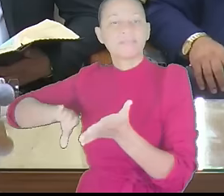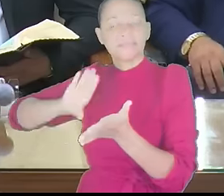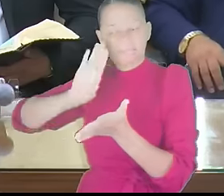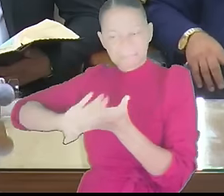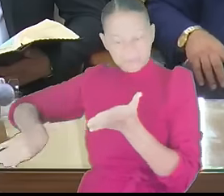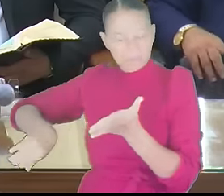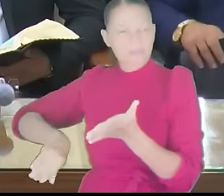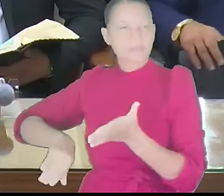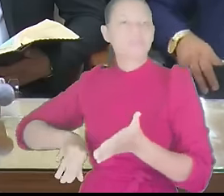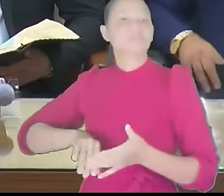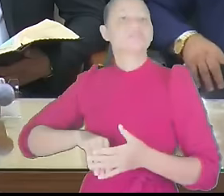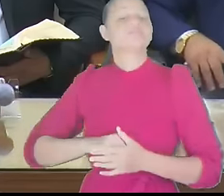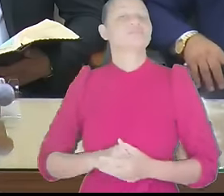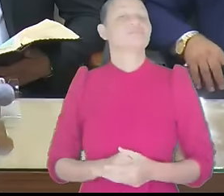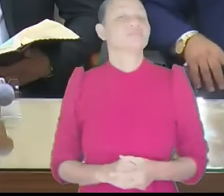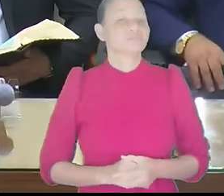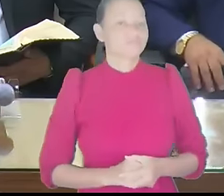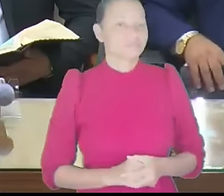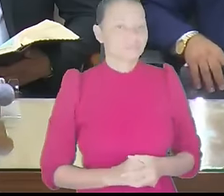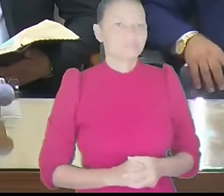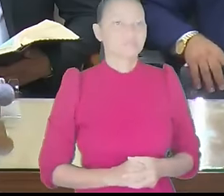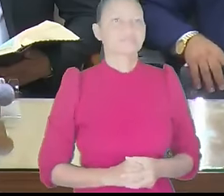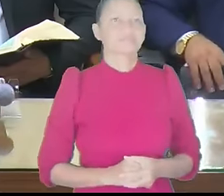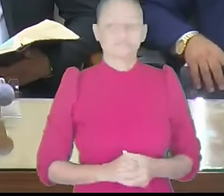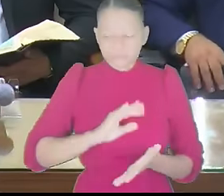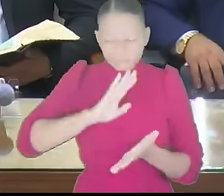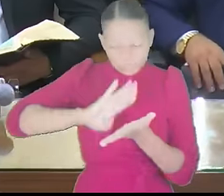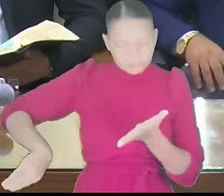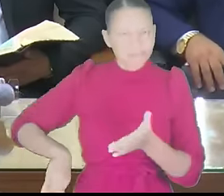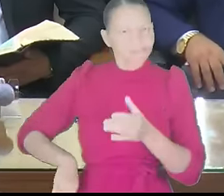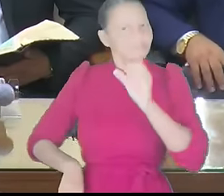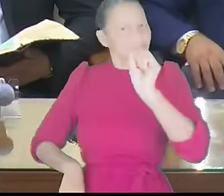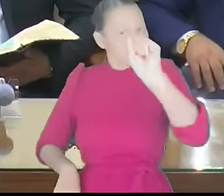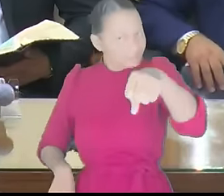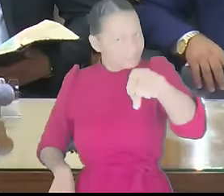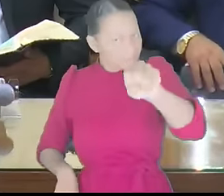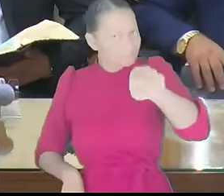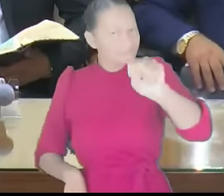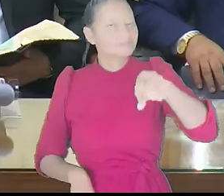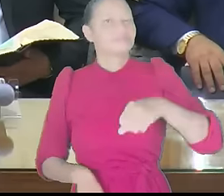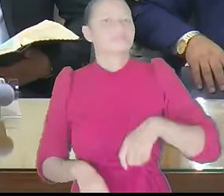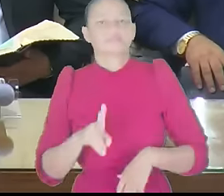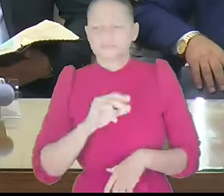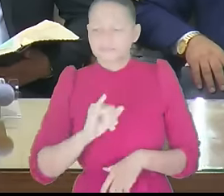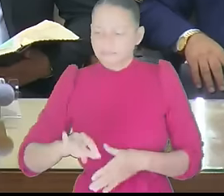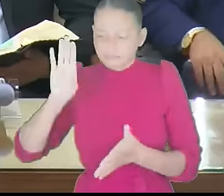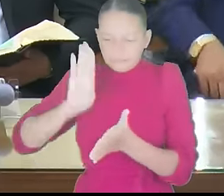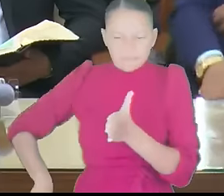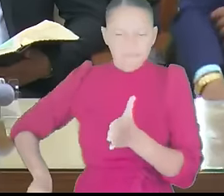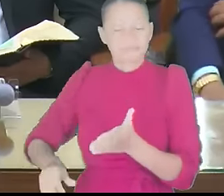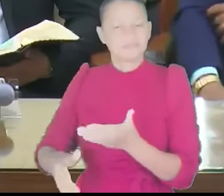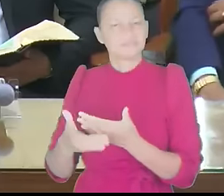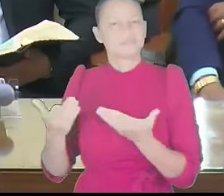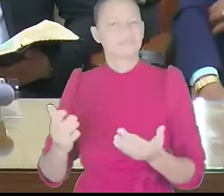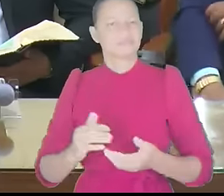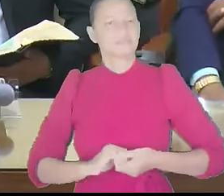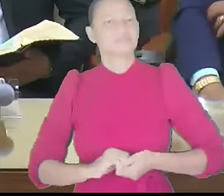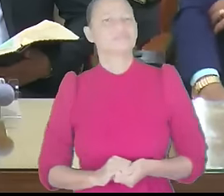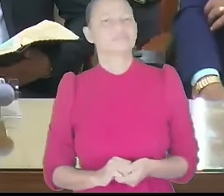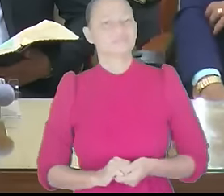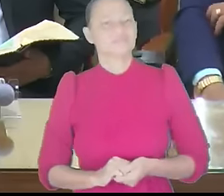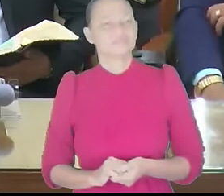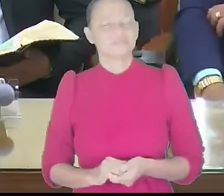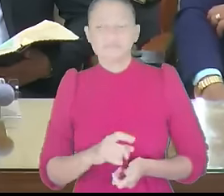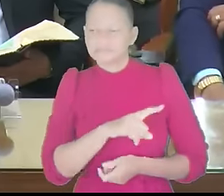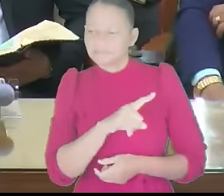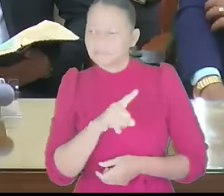Moisés. Aleluia. Arranca ou não arranca? Quem é que vai arrancar aquele indivíduo da cadeira de Moisés? Jesus. Você